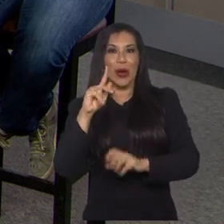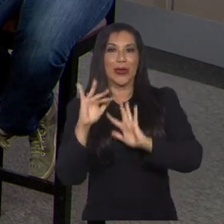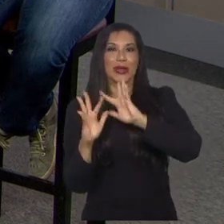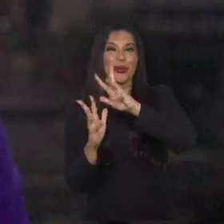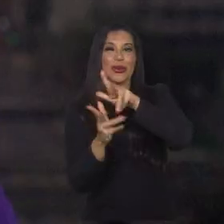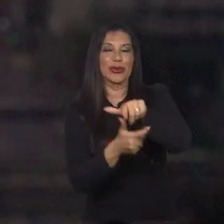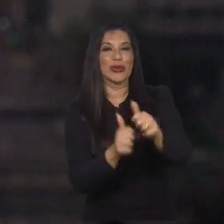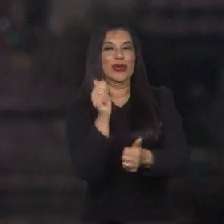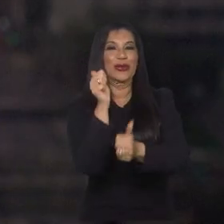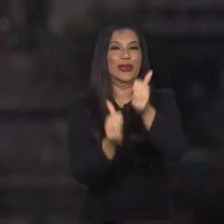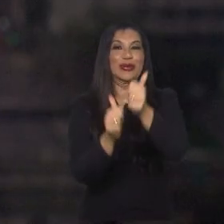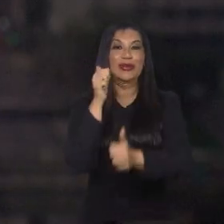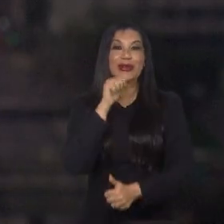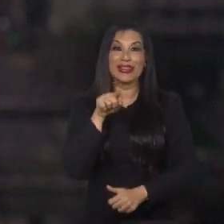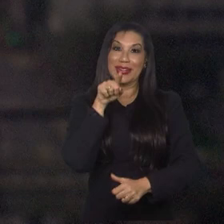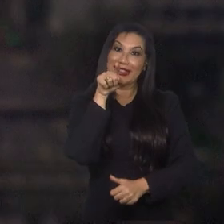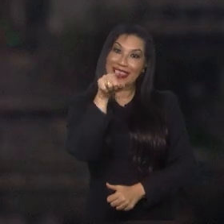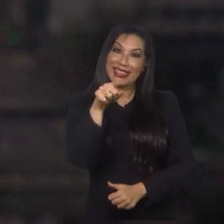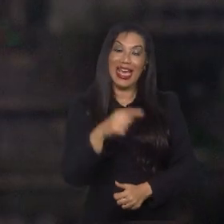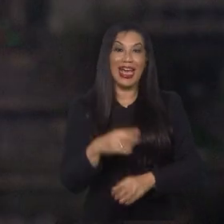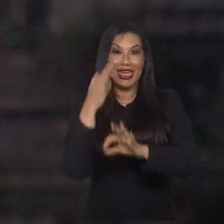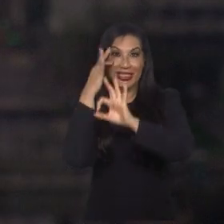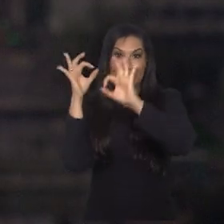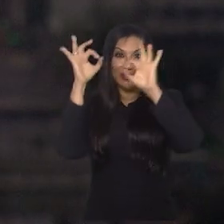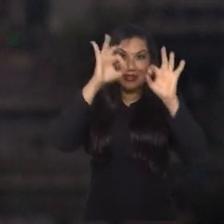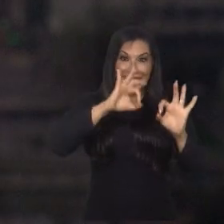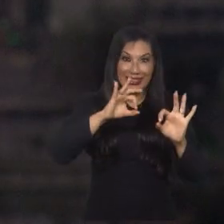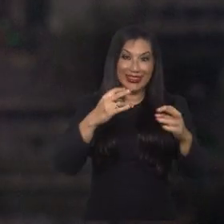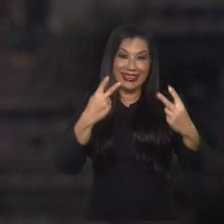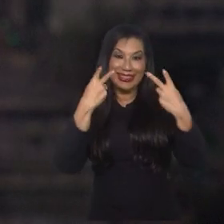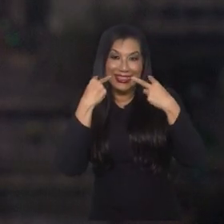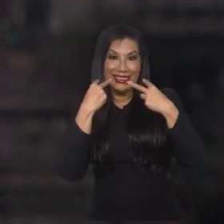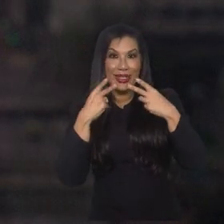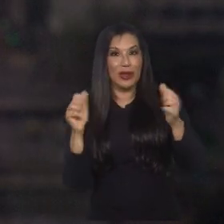Feminino. Para você que está me escutando, está me vendo,